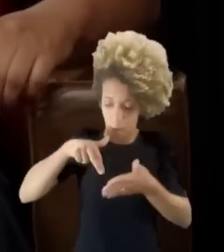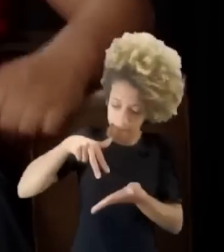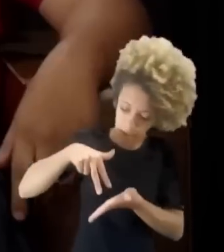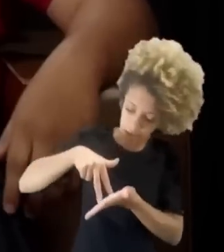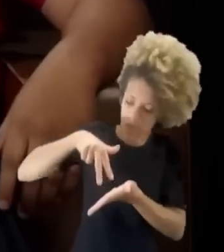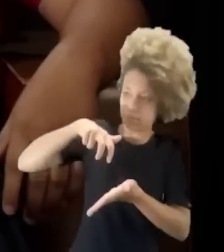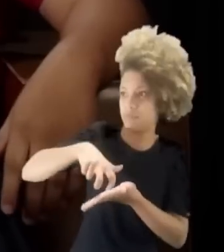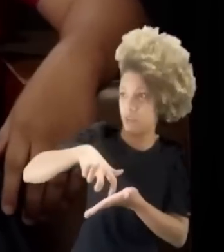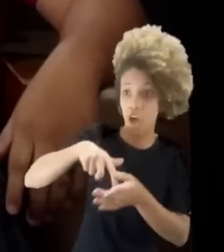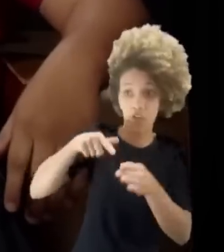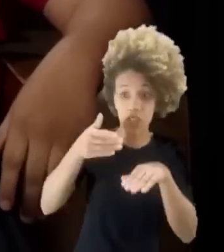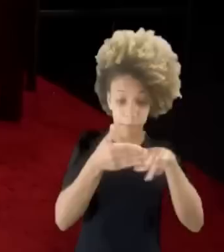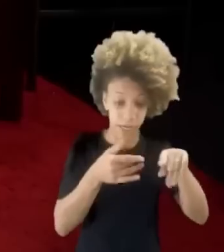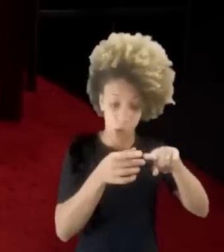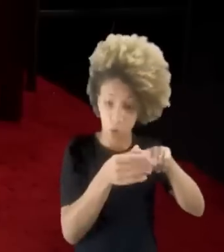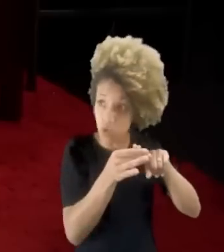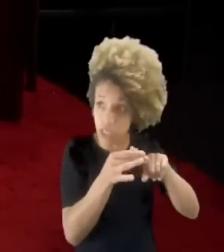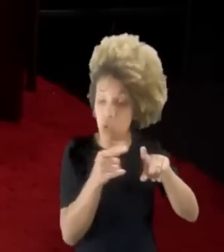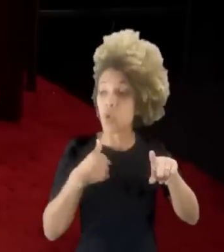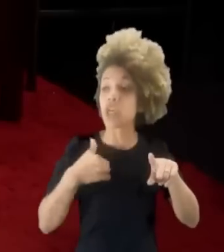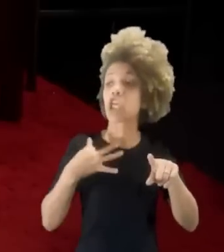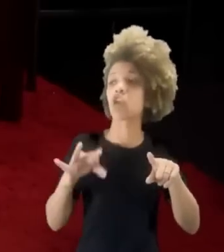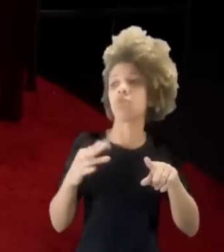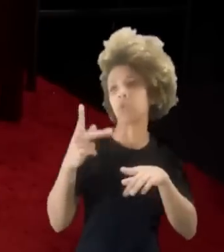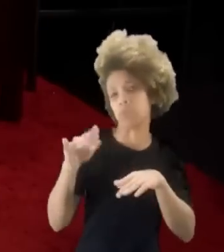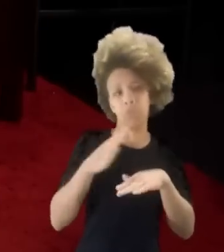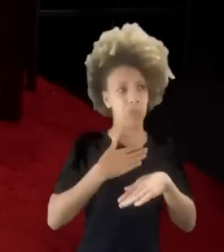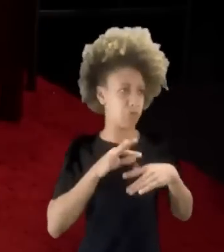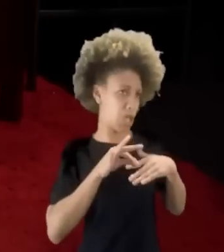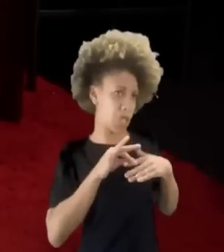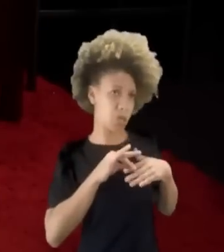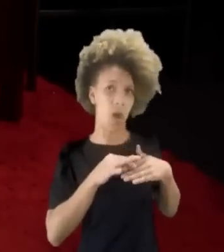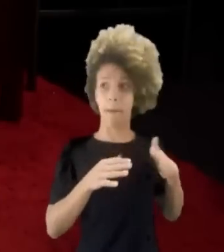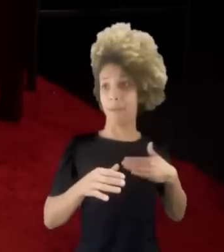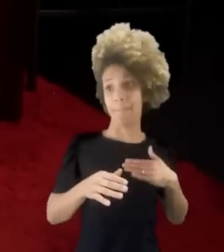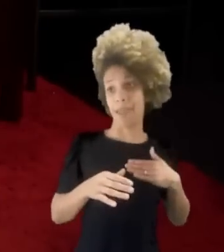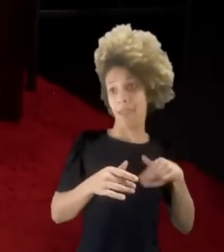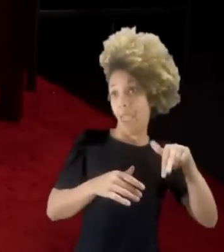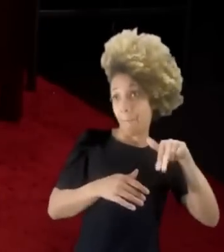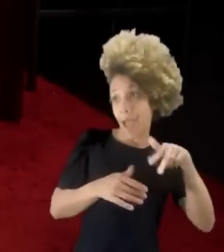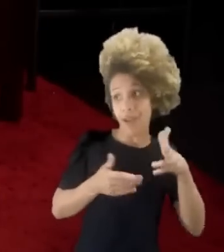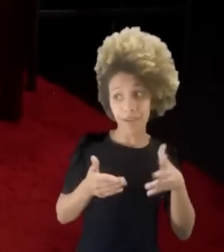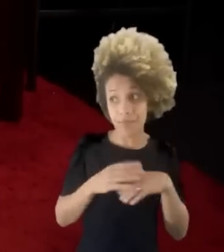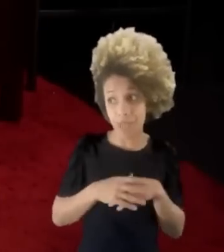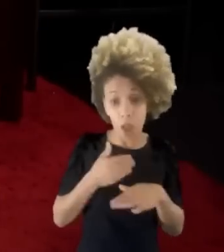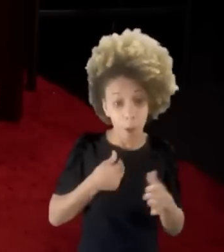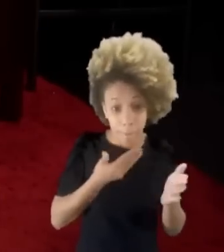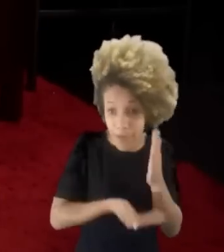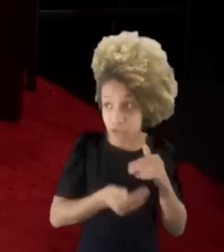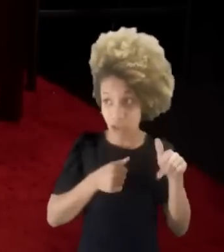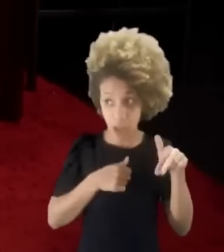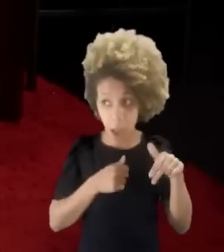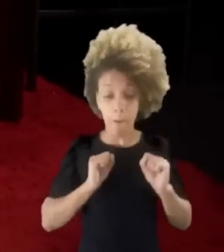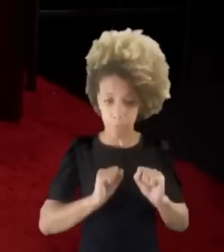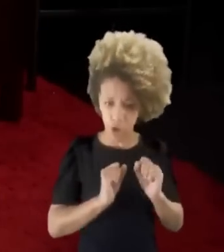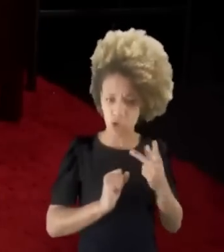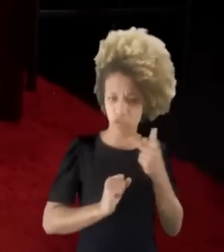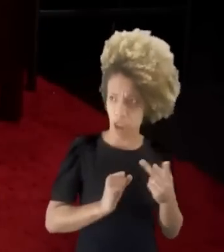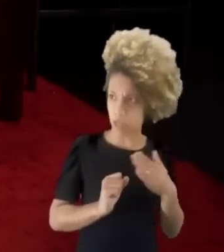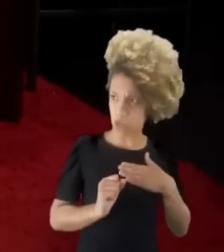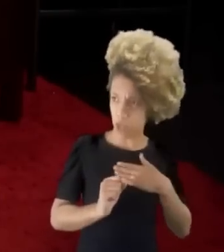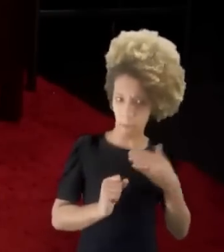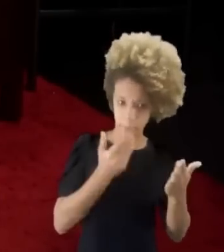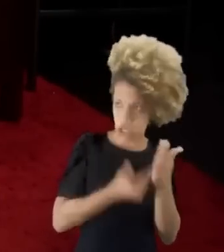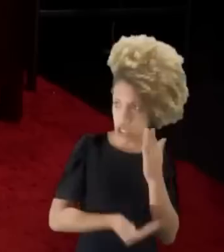que dói mais em você a minha perna ou seu dedo simples mano a conta é lógica Então por mais que eu tenha perdido uma perna eu posso falar sobre a perna que eu perdi